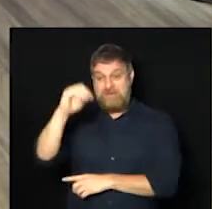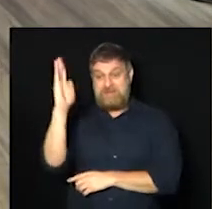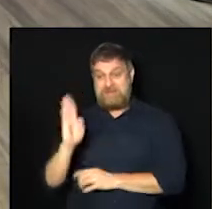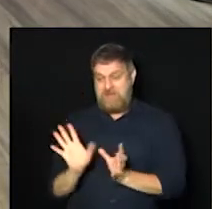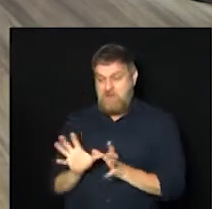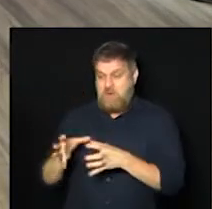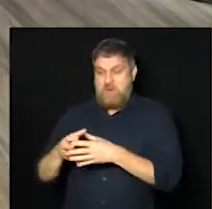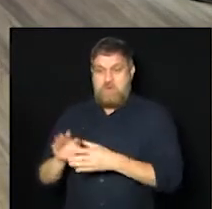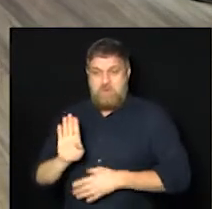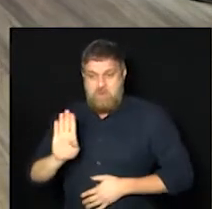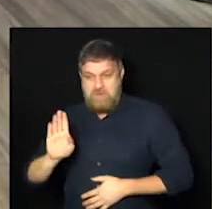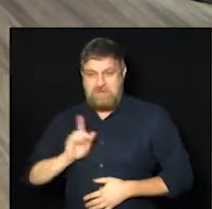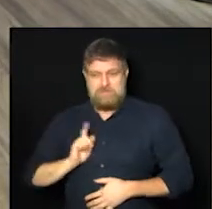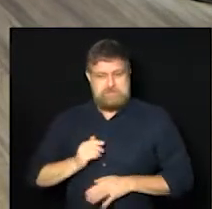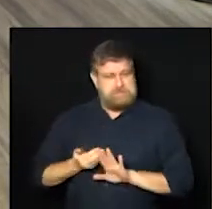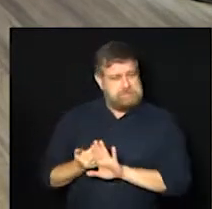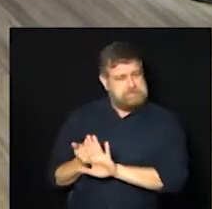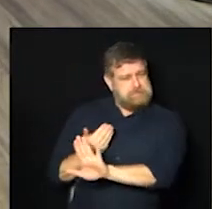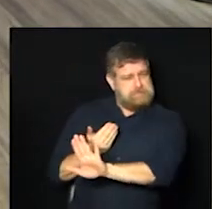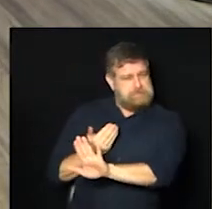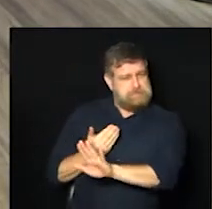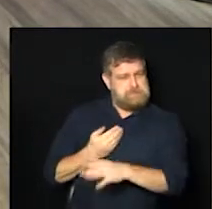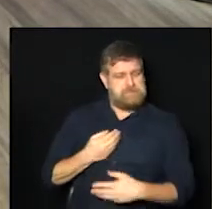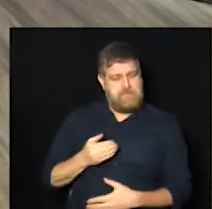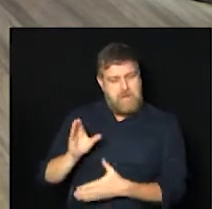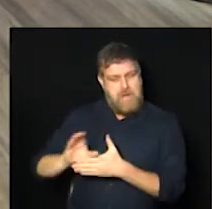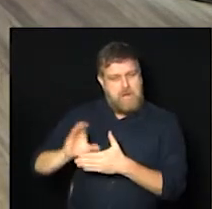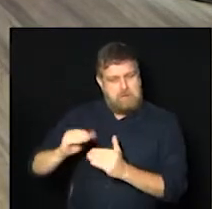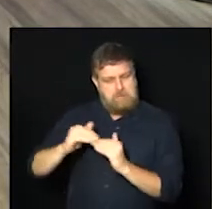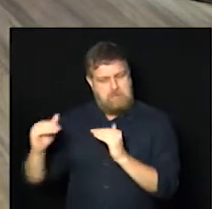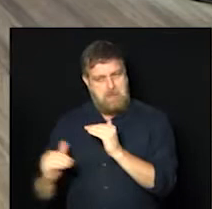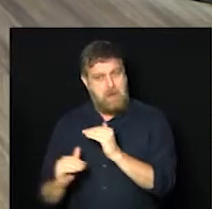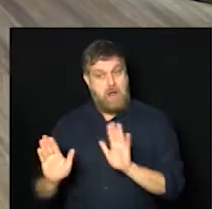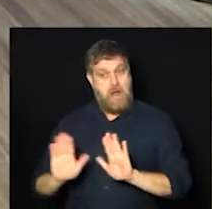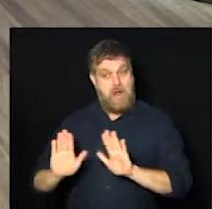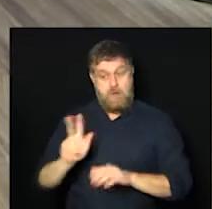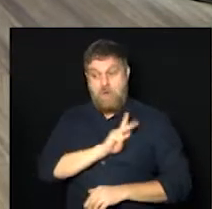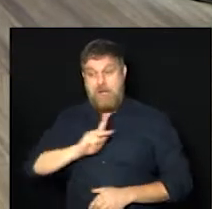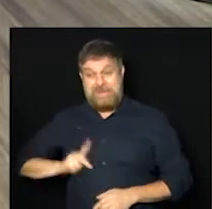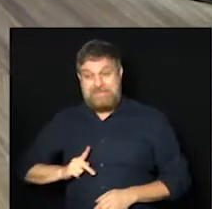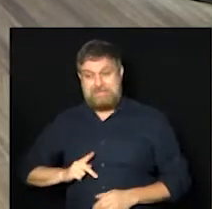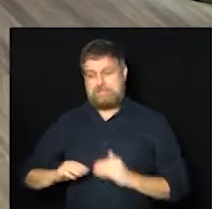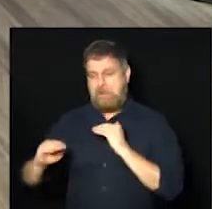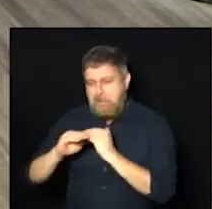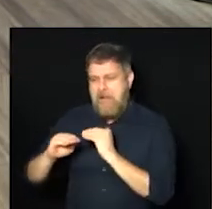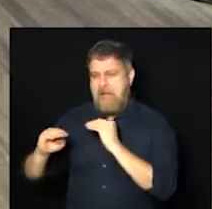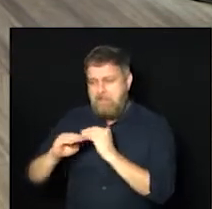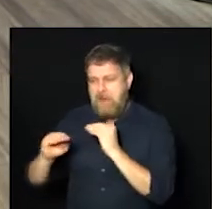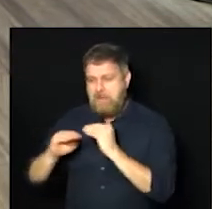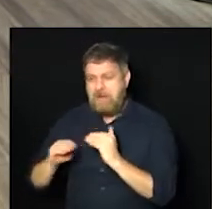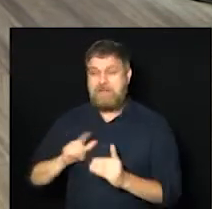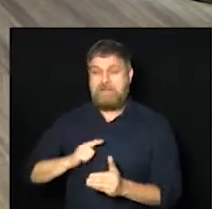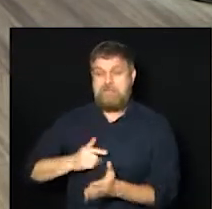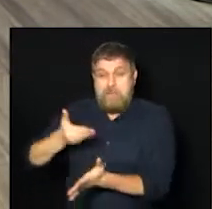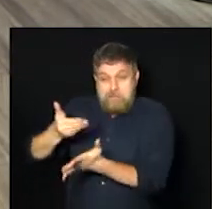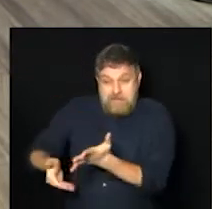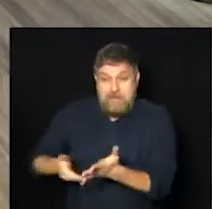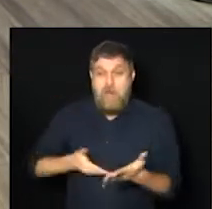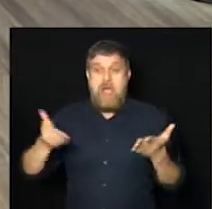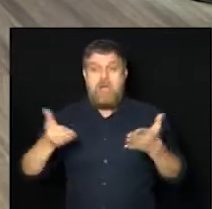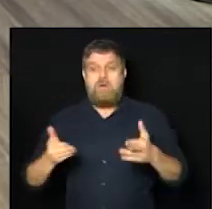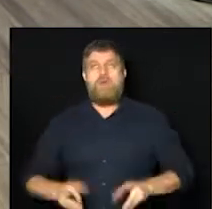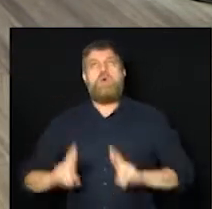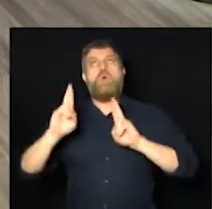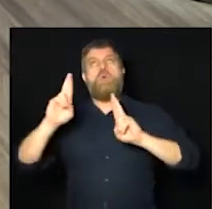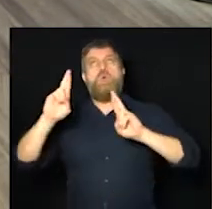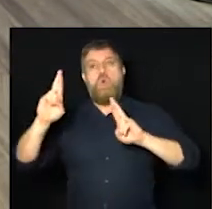B para afastar qualquer possibilidade de crise, né? A Macaca, que vinha de 2 empates e a derrota na estreia, conseguiu essa